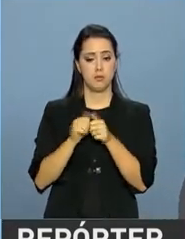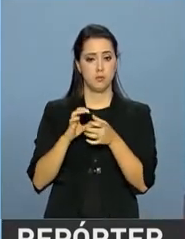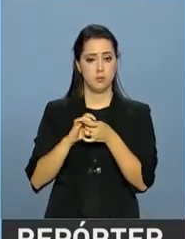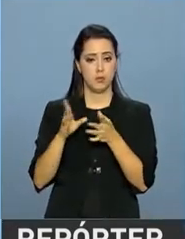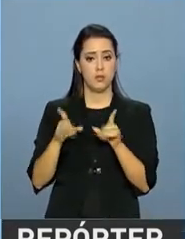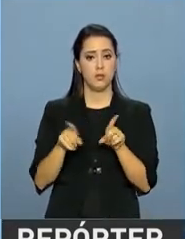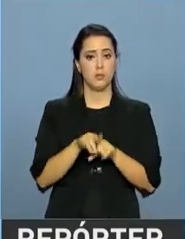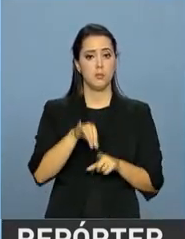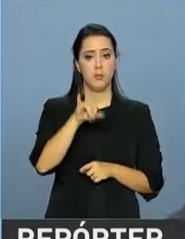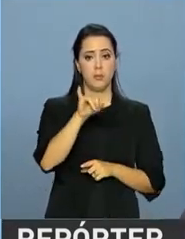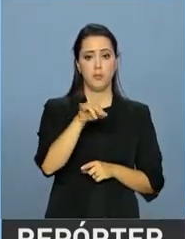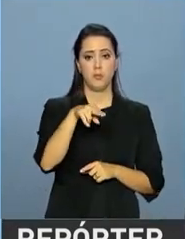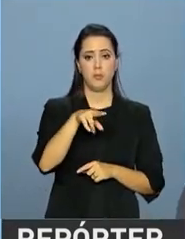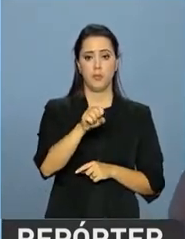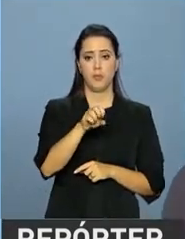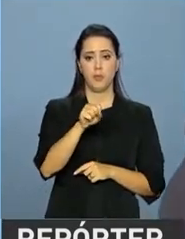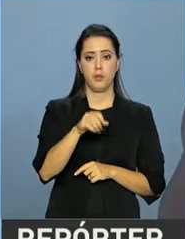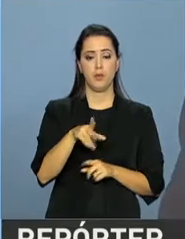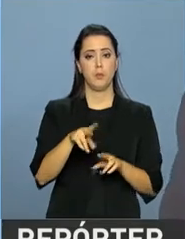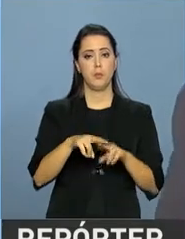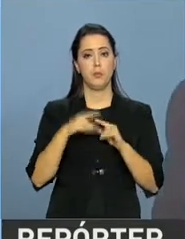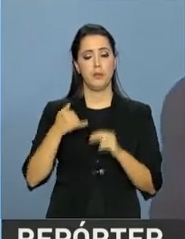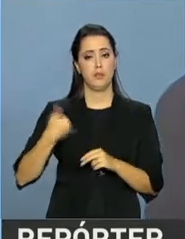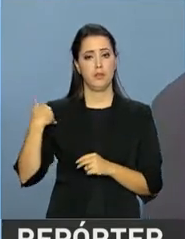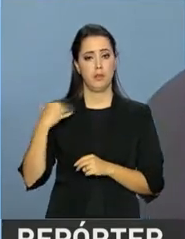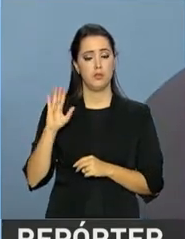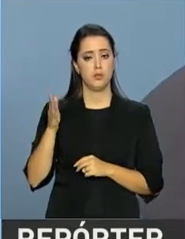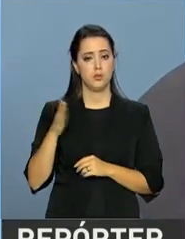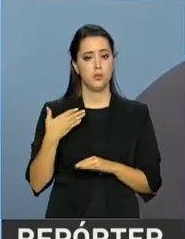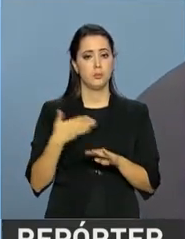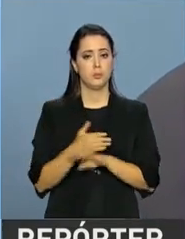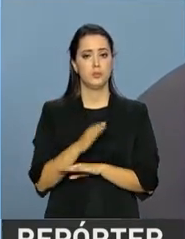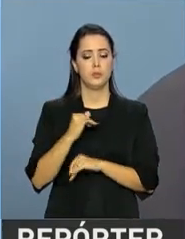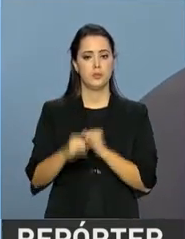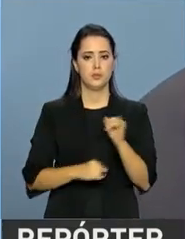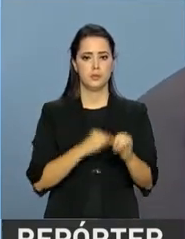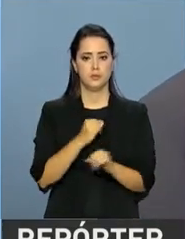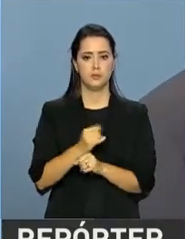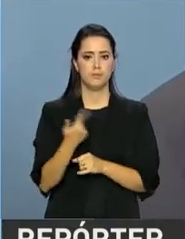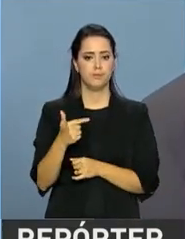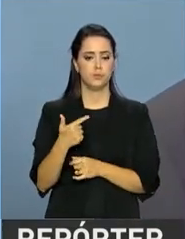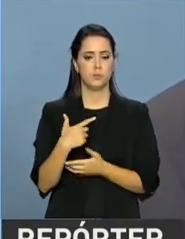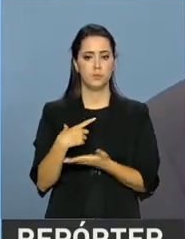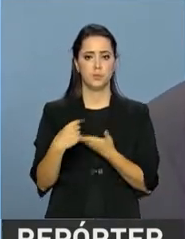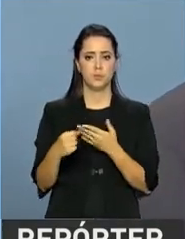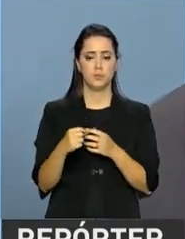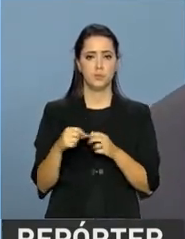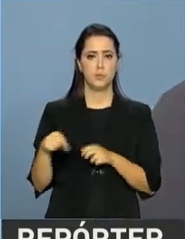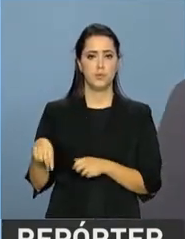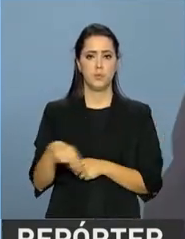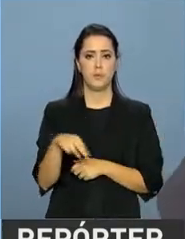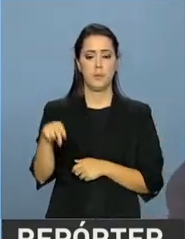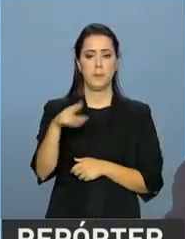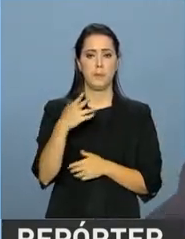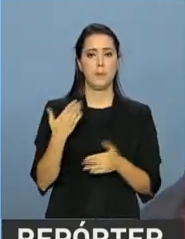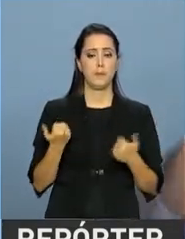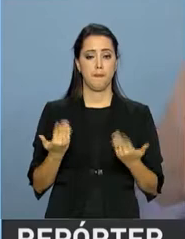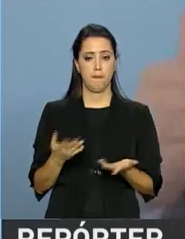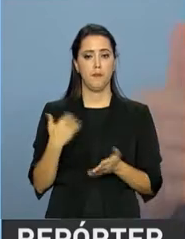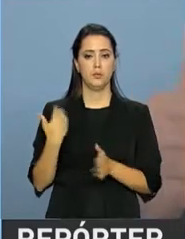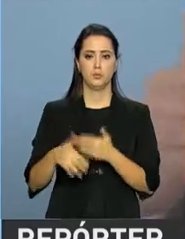aposentadoria por idade já por meio digital sem sair de casa isso é um avanço